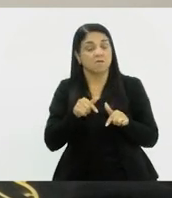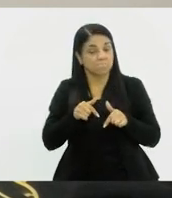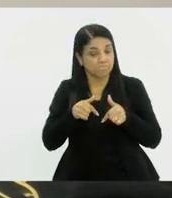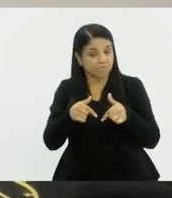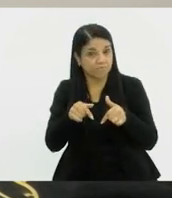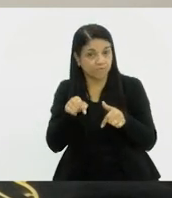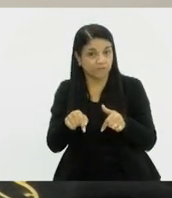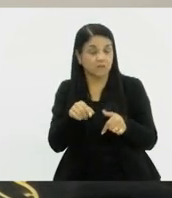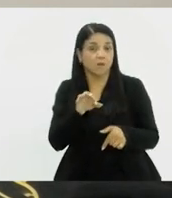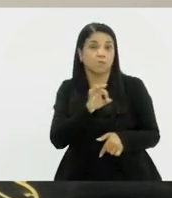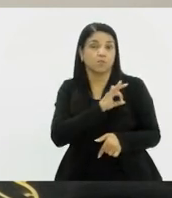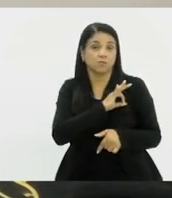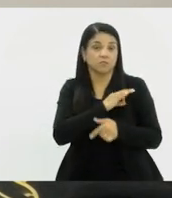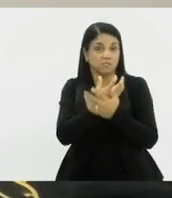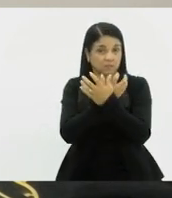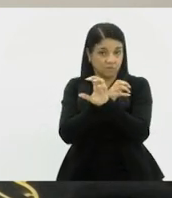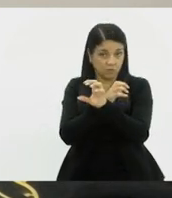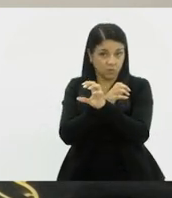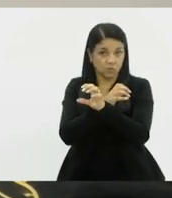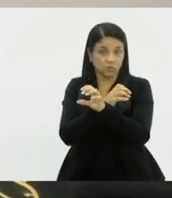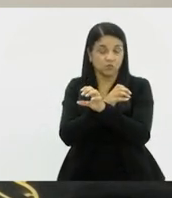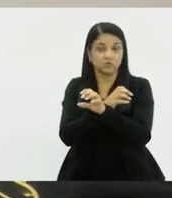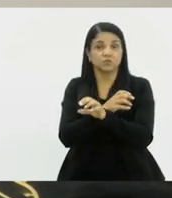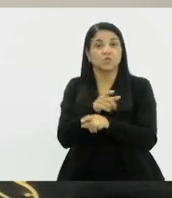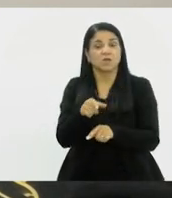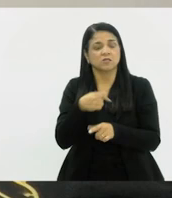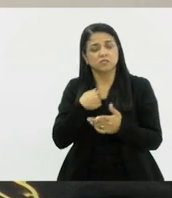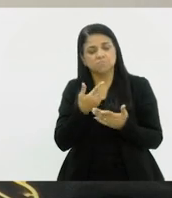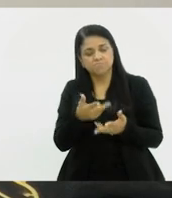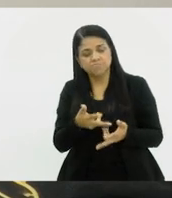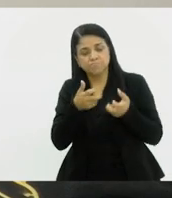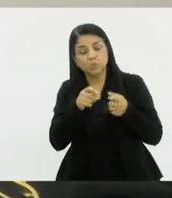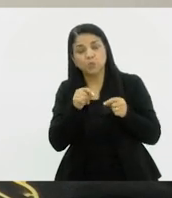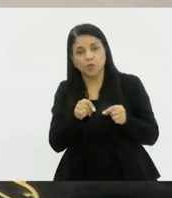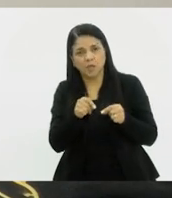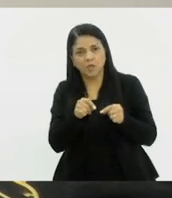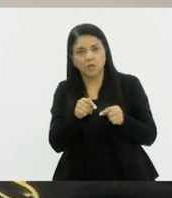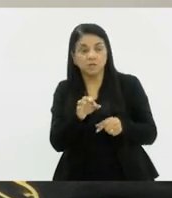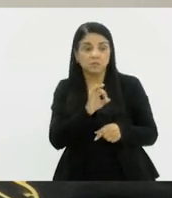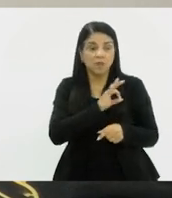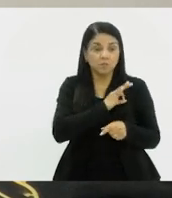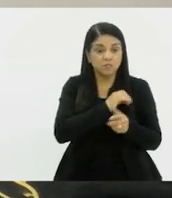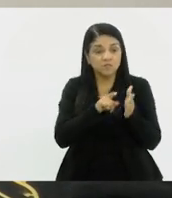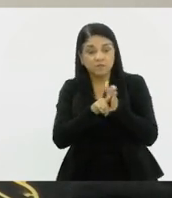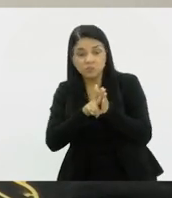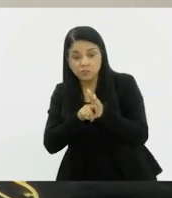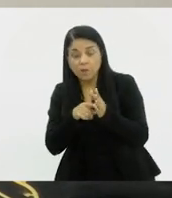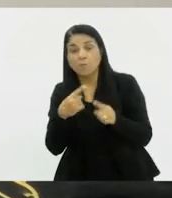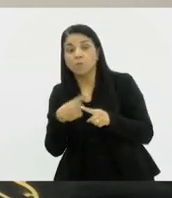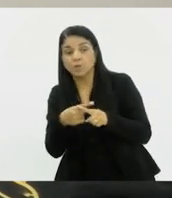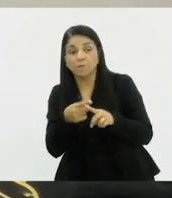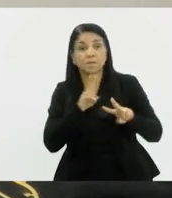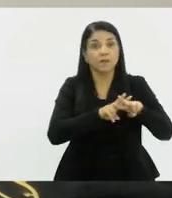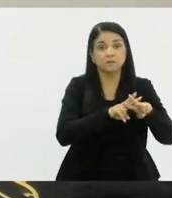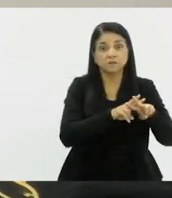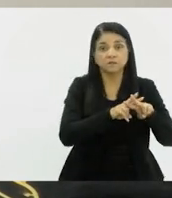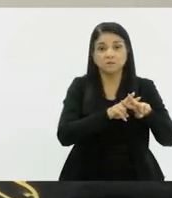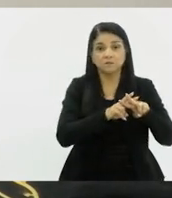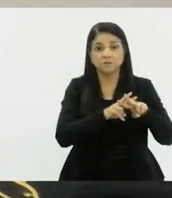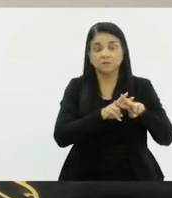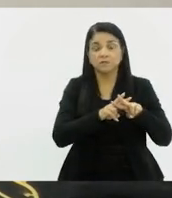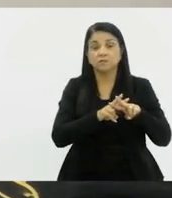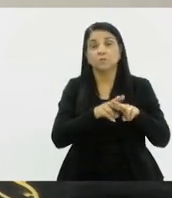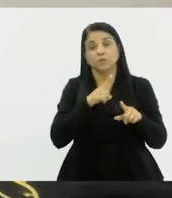militar eh a gente verifica porque ó or se a polícia não investiga também como é que ela aprende ela tropeça em